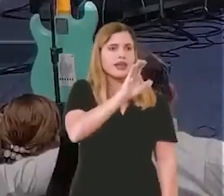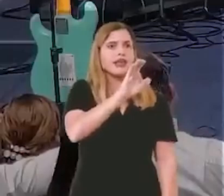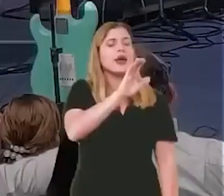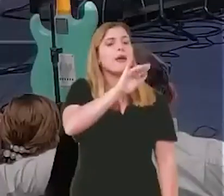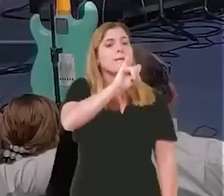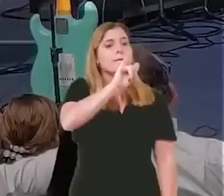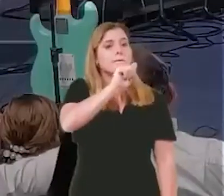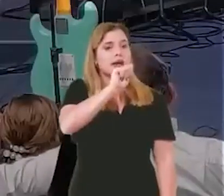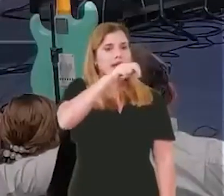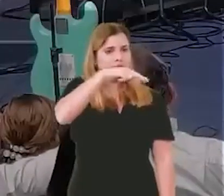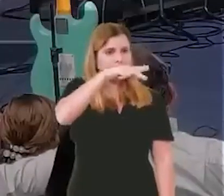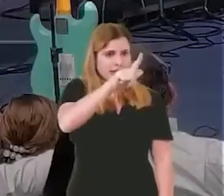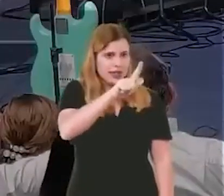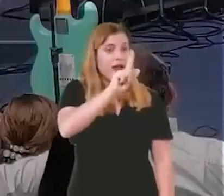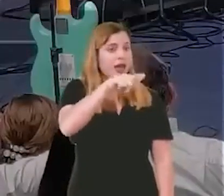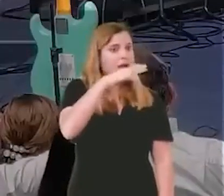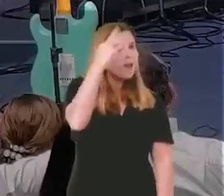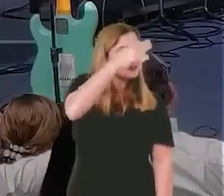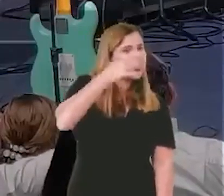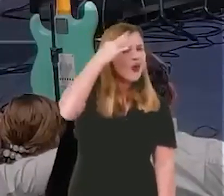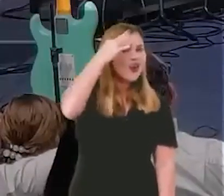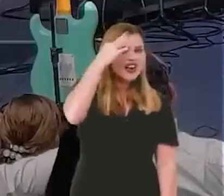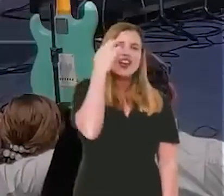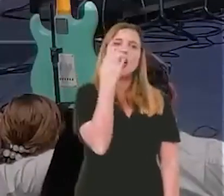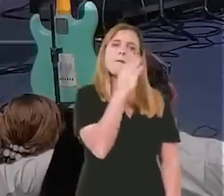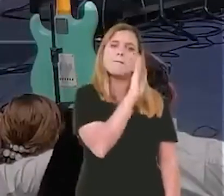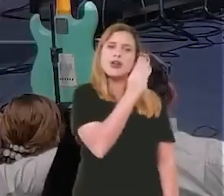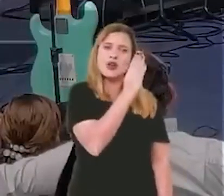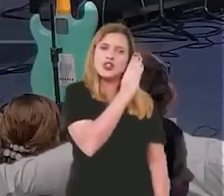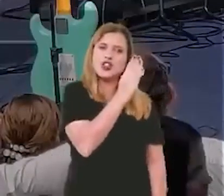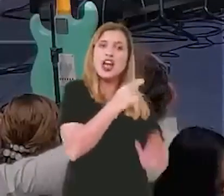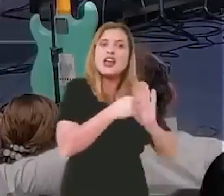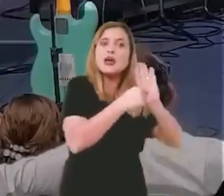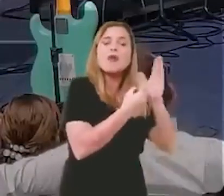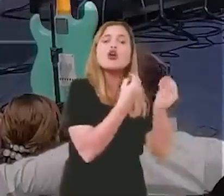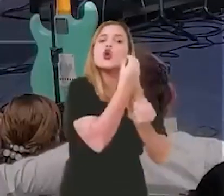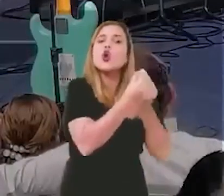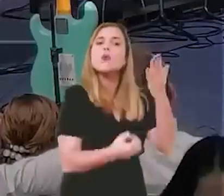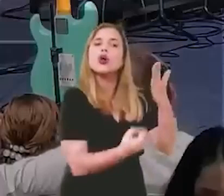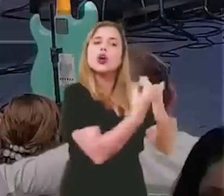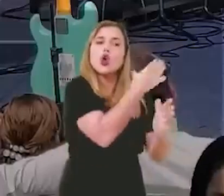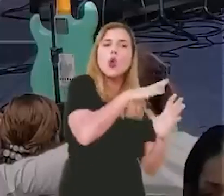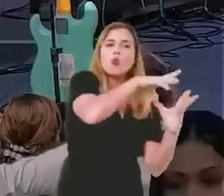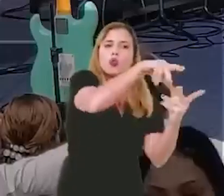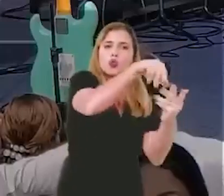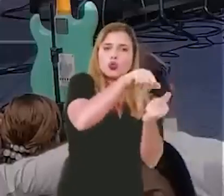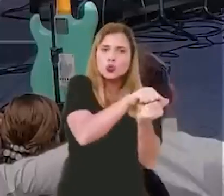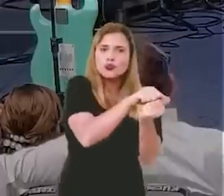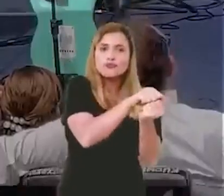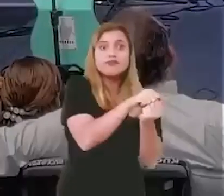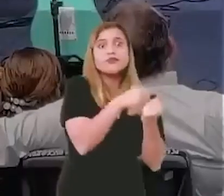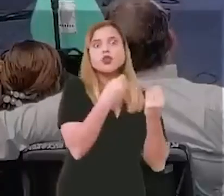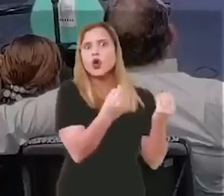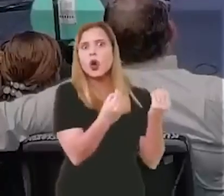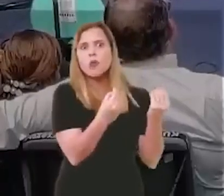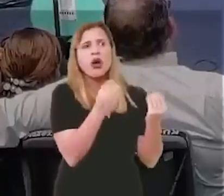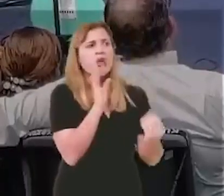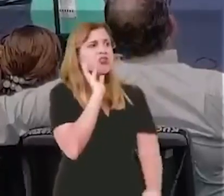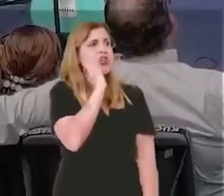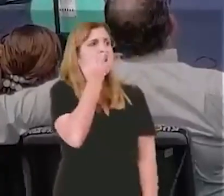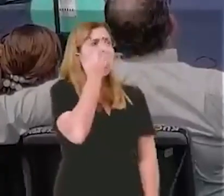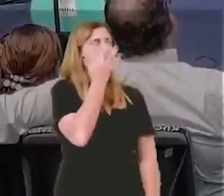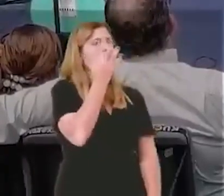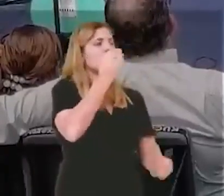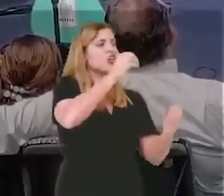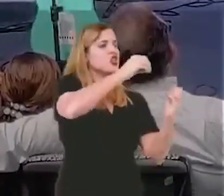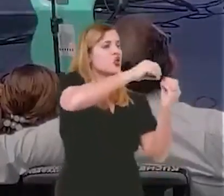Não, isso não é a expressão da verdade. Sabe por quê? Porque o caos não produz o cosmos, porque a